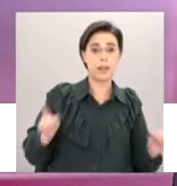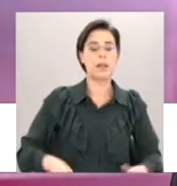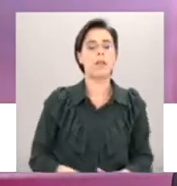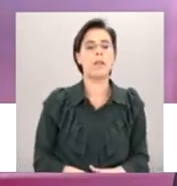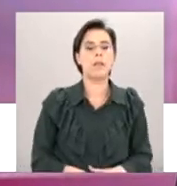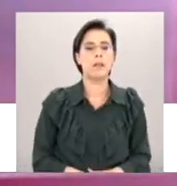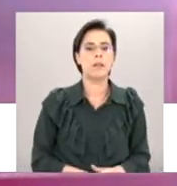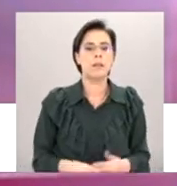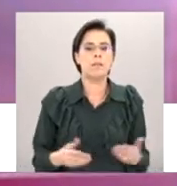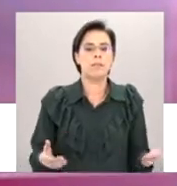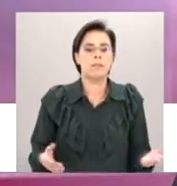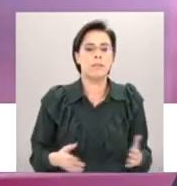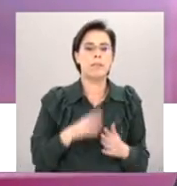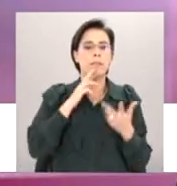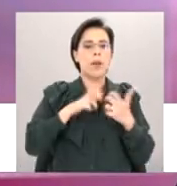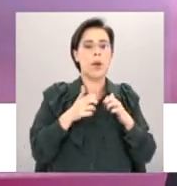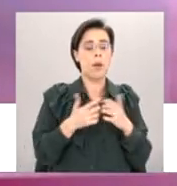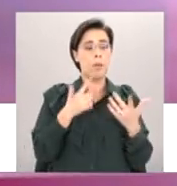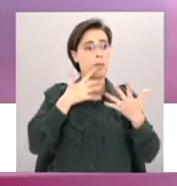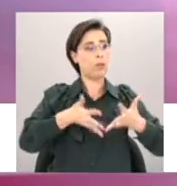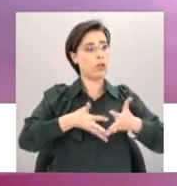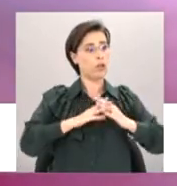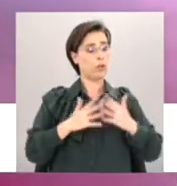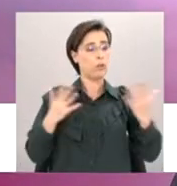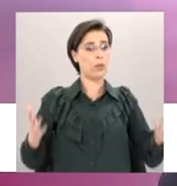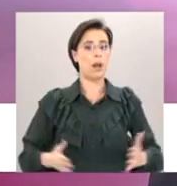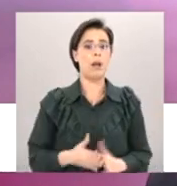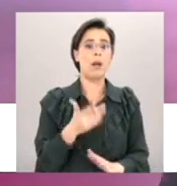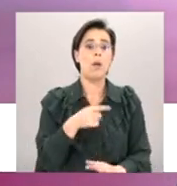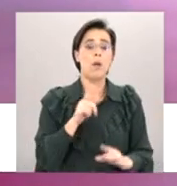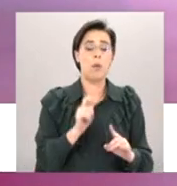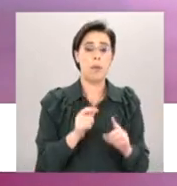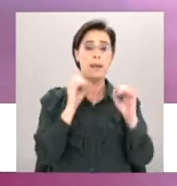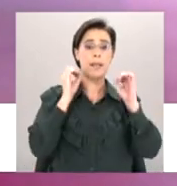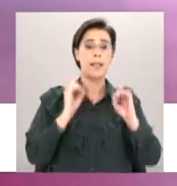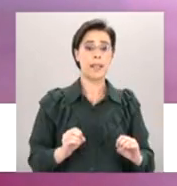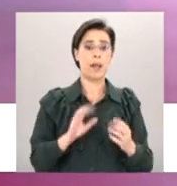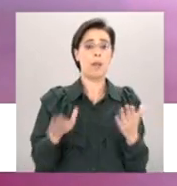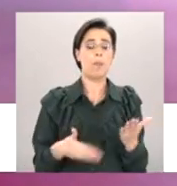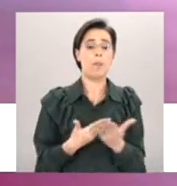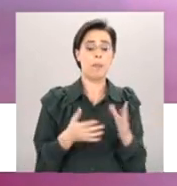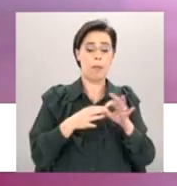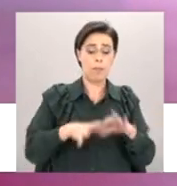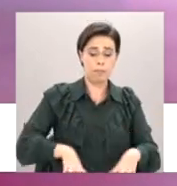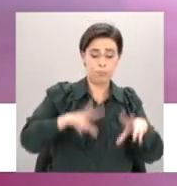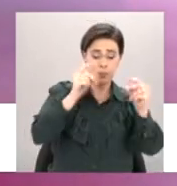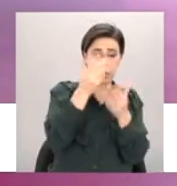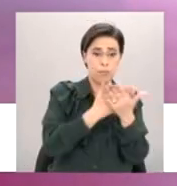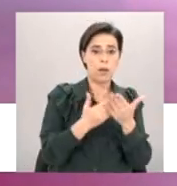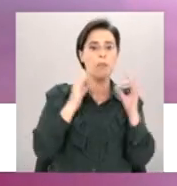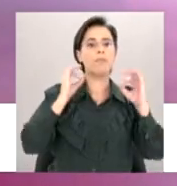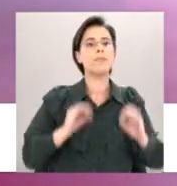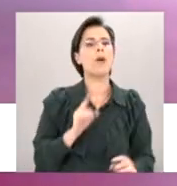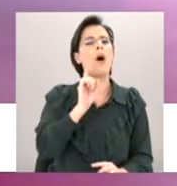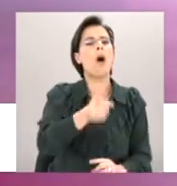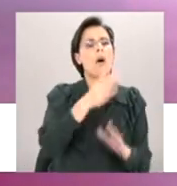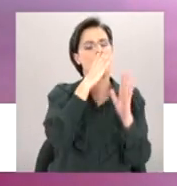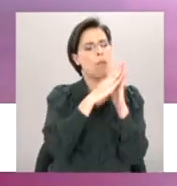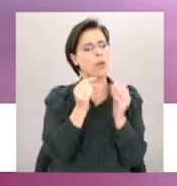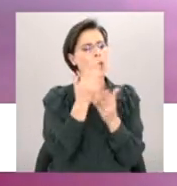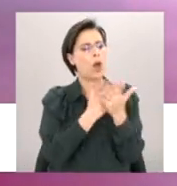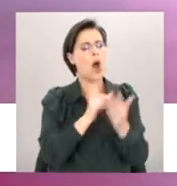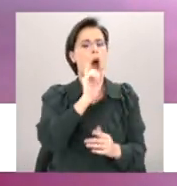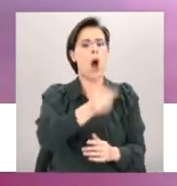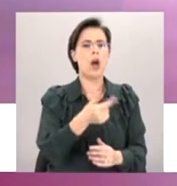educação e o cultural perguntas propostas o crescimento econômico aliás eu gostava de saber qual é o modelo